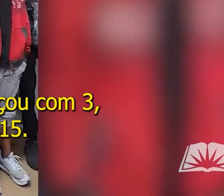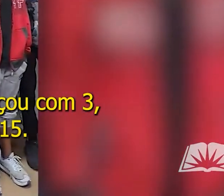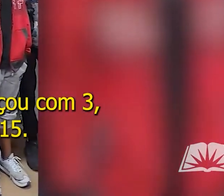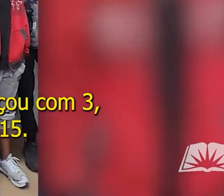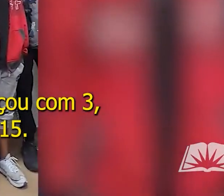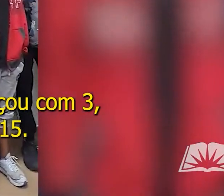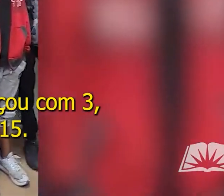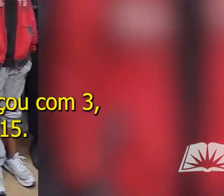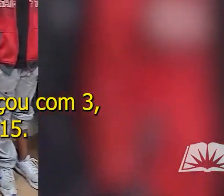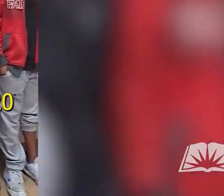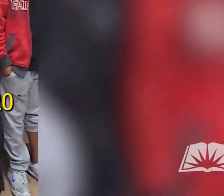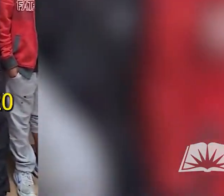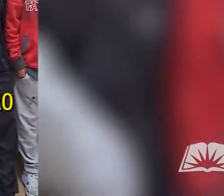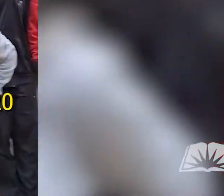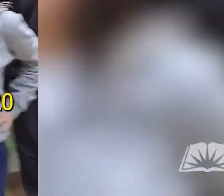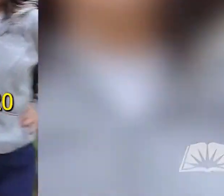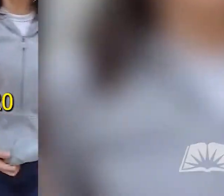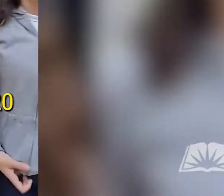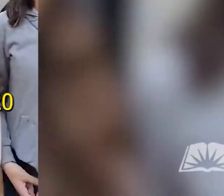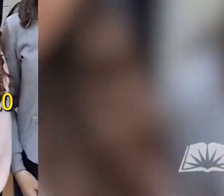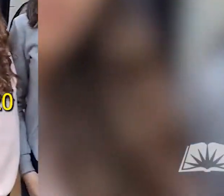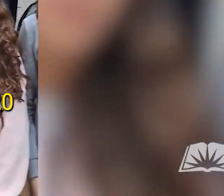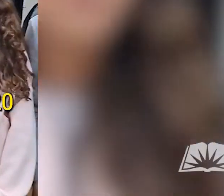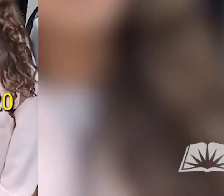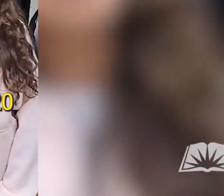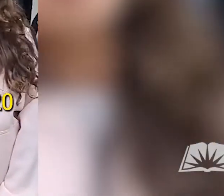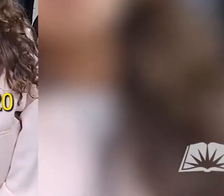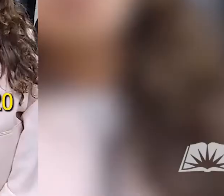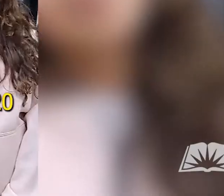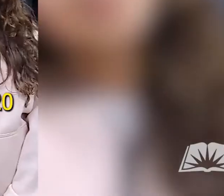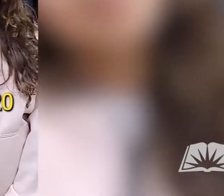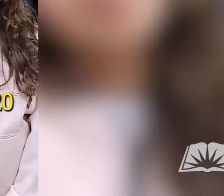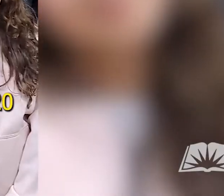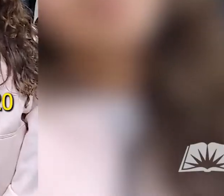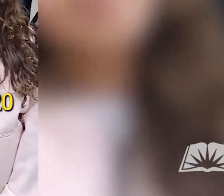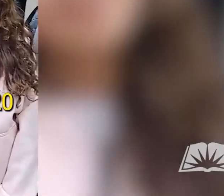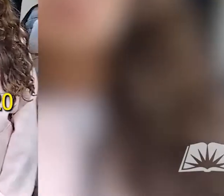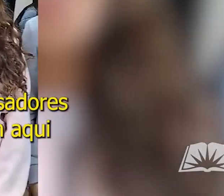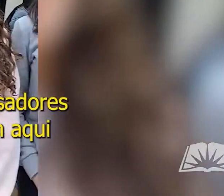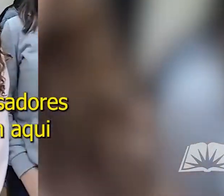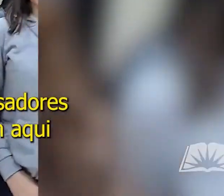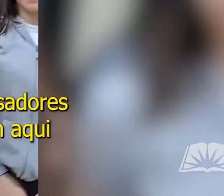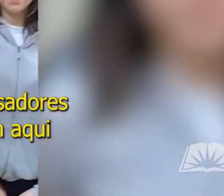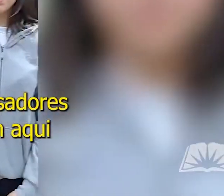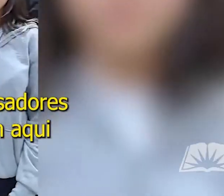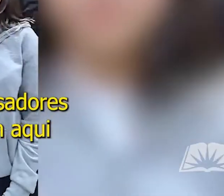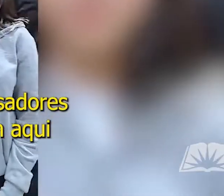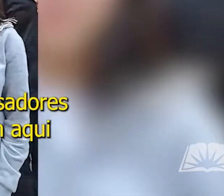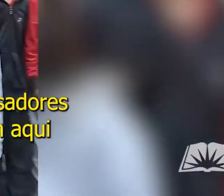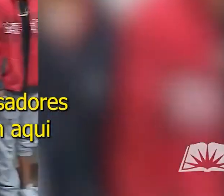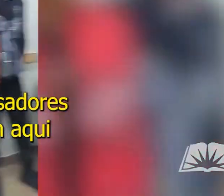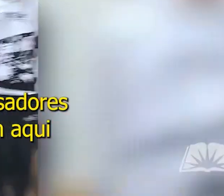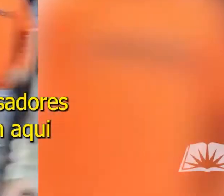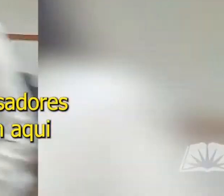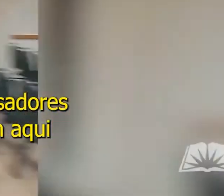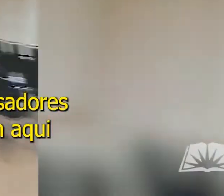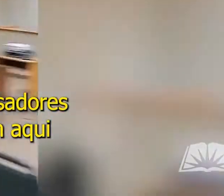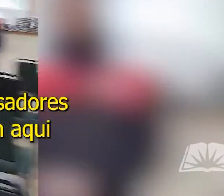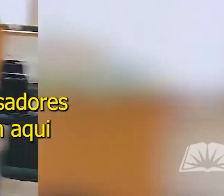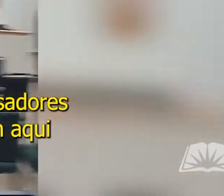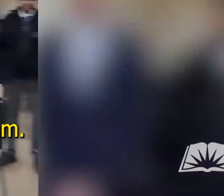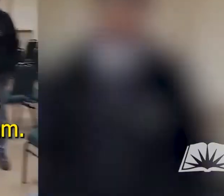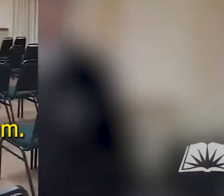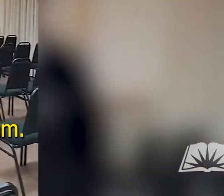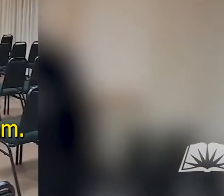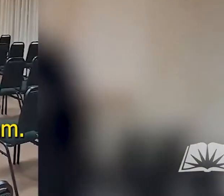a classe tem 15, mas nós temos 20 hoje aqui, tá? Aqui tem 5 pesquisadores e nós temos